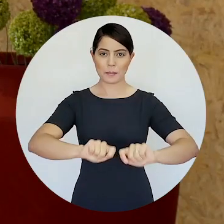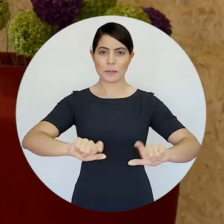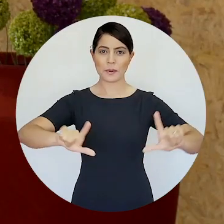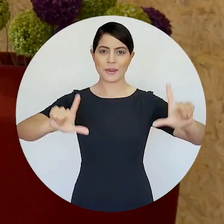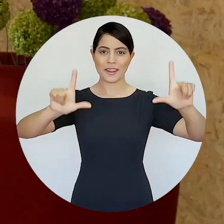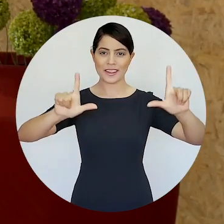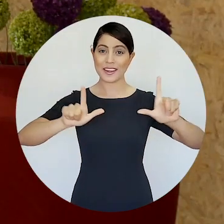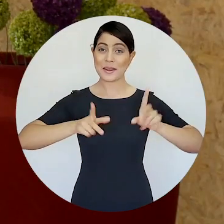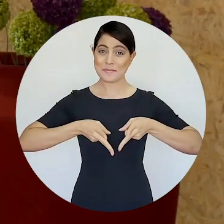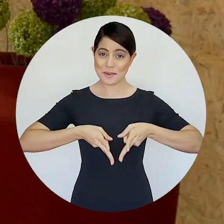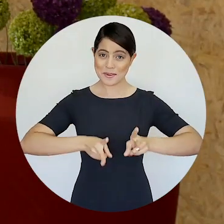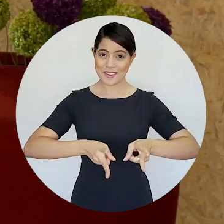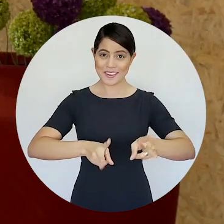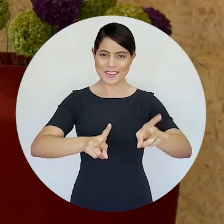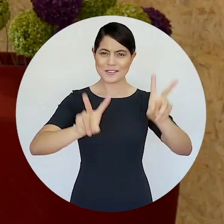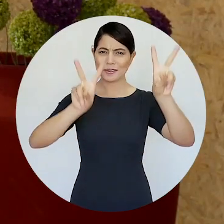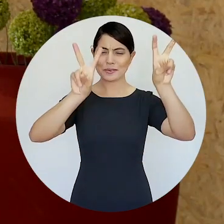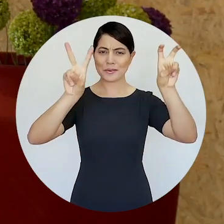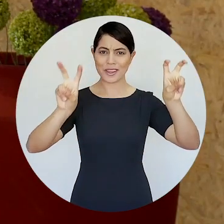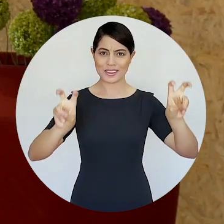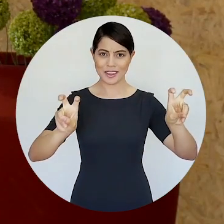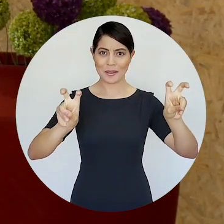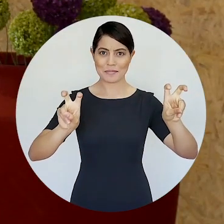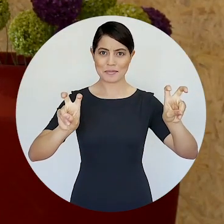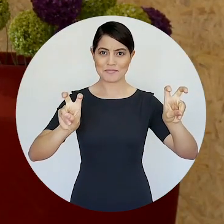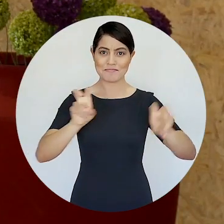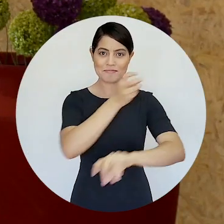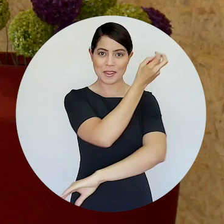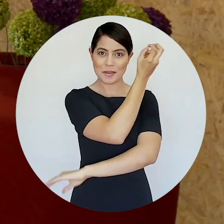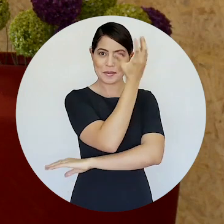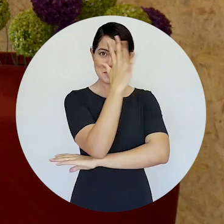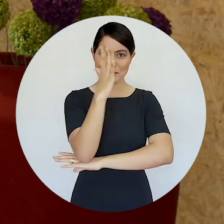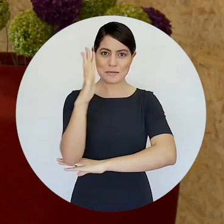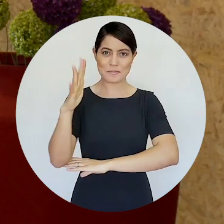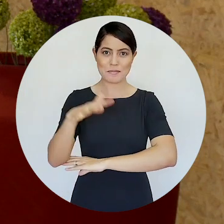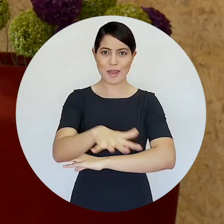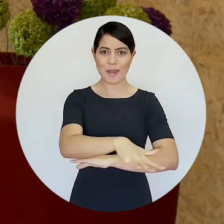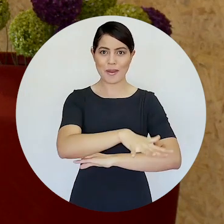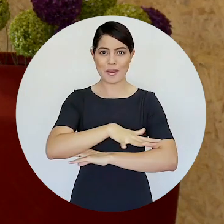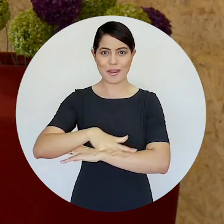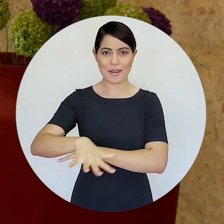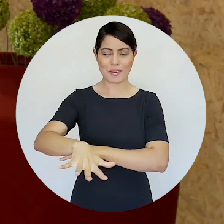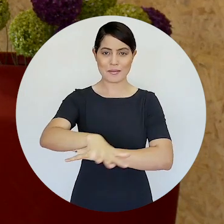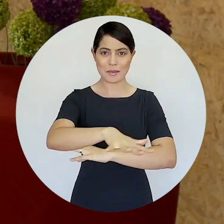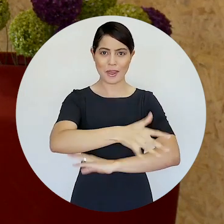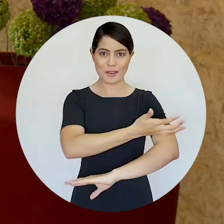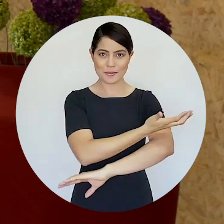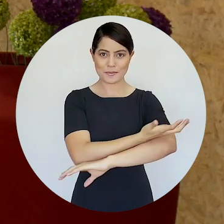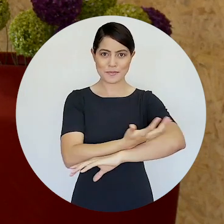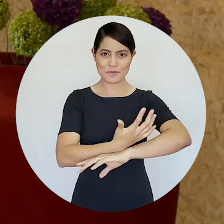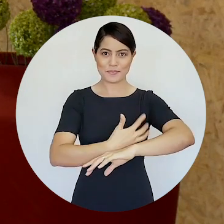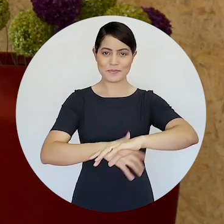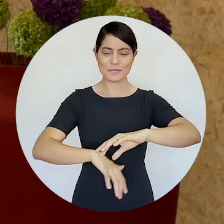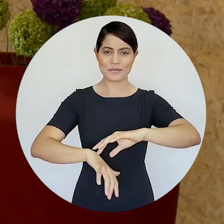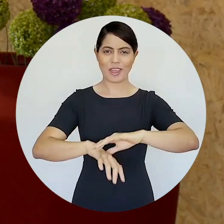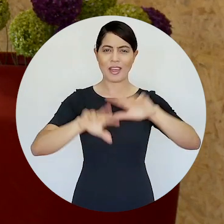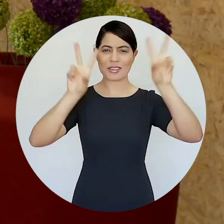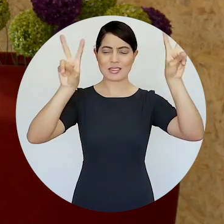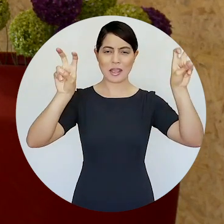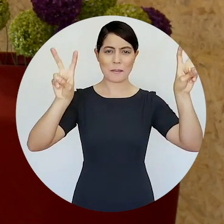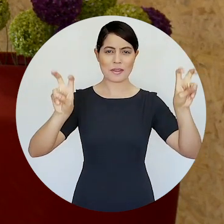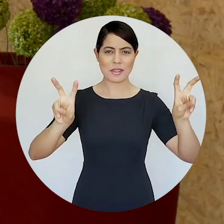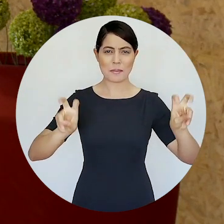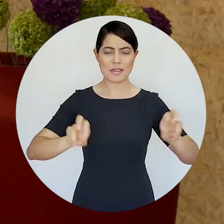Estamos de volta com este programa que aborda o meio ambiente. Neste programa vamos falar sobre diversos assuntos. Presidentes